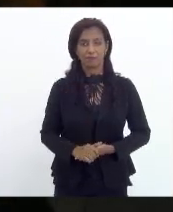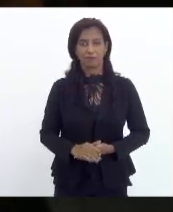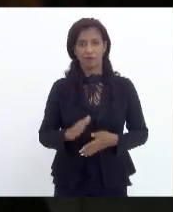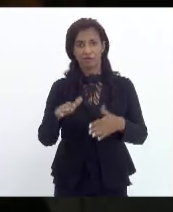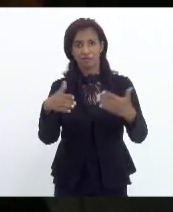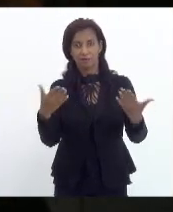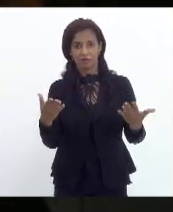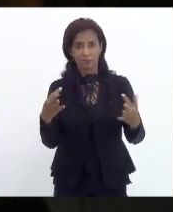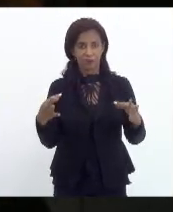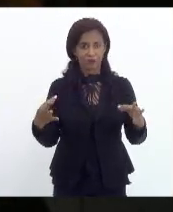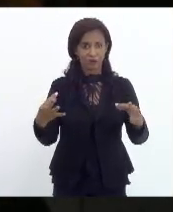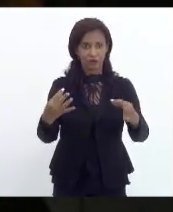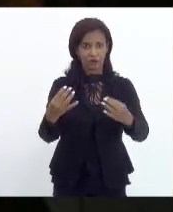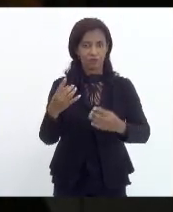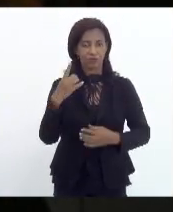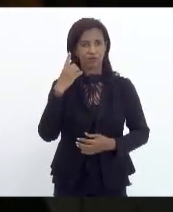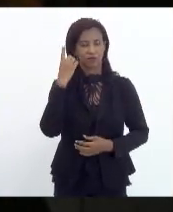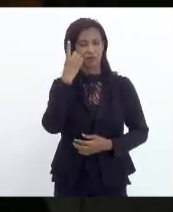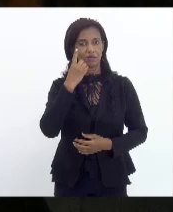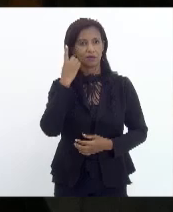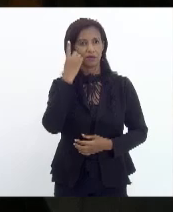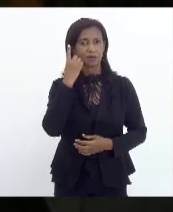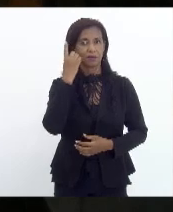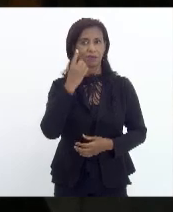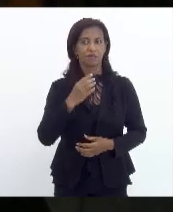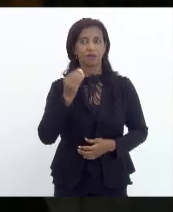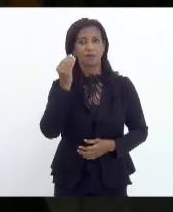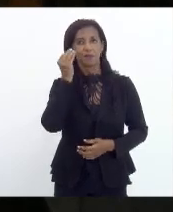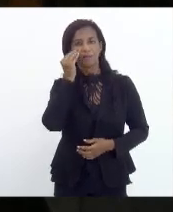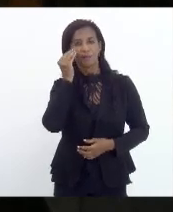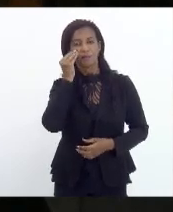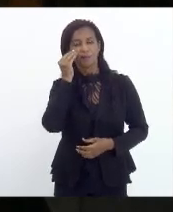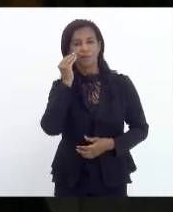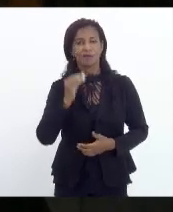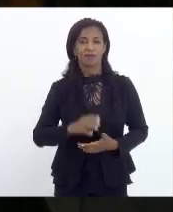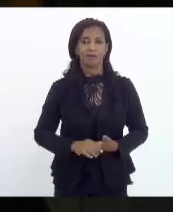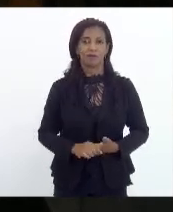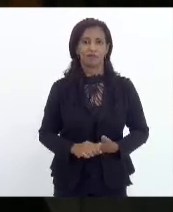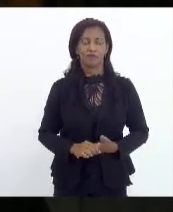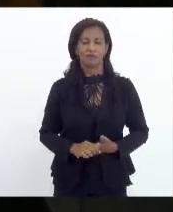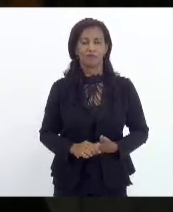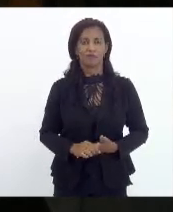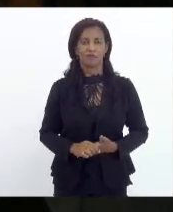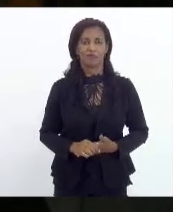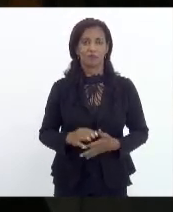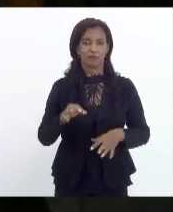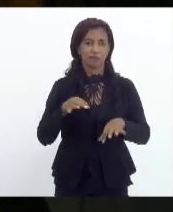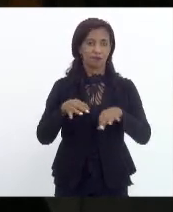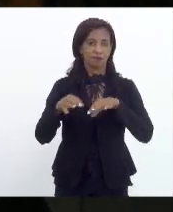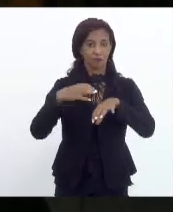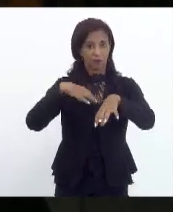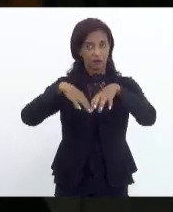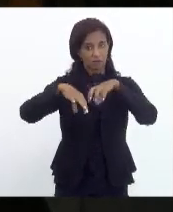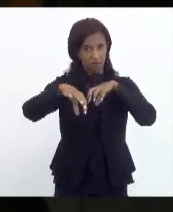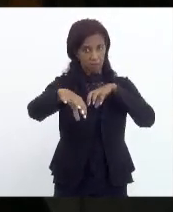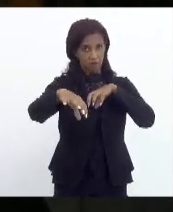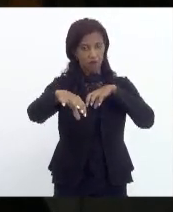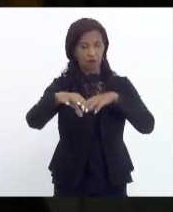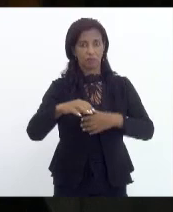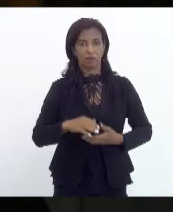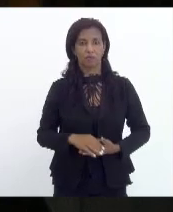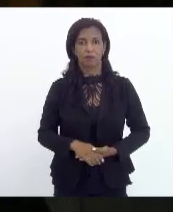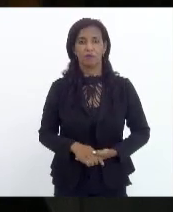senhoras e senhores deputados que nos assistem de forma remota